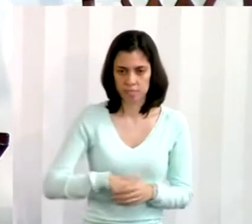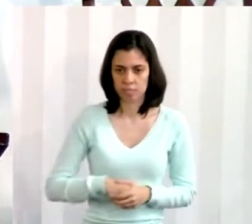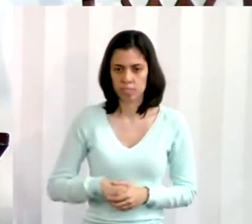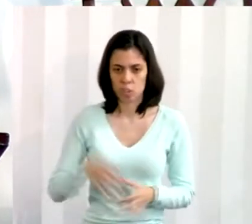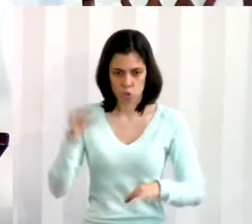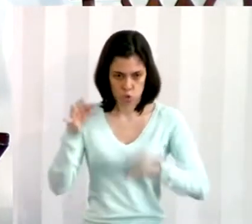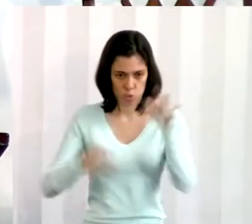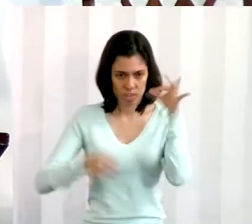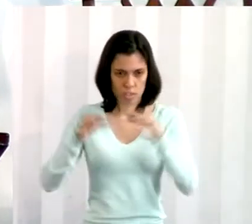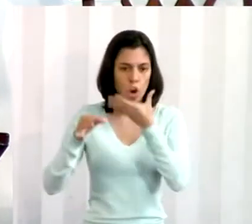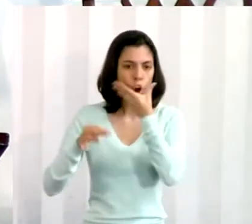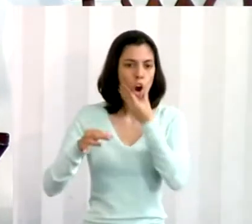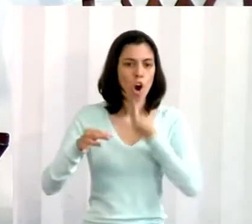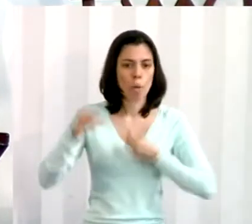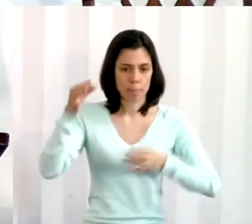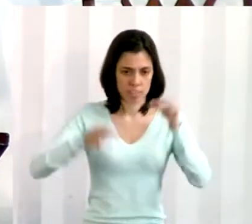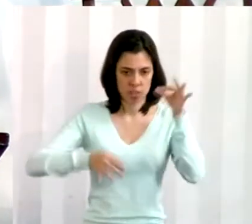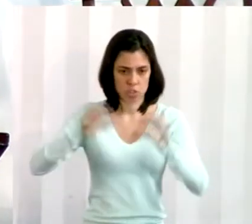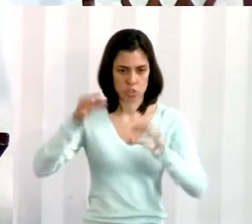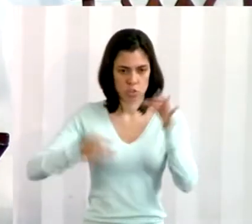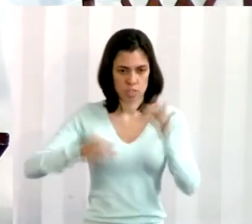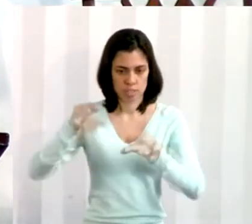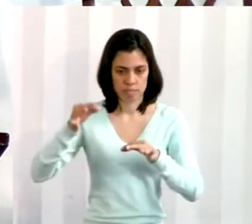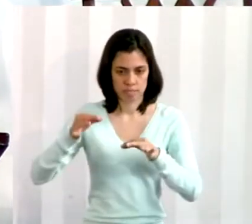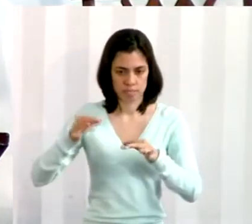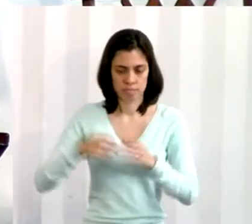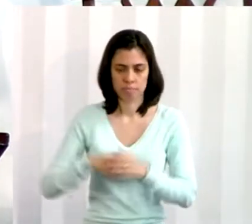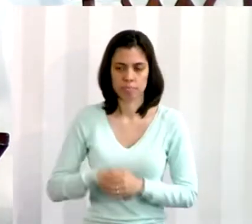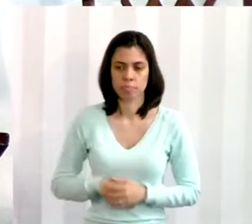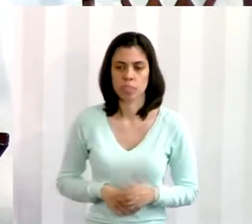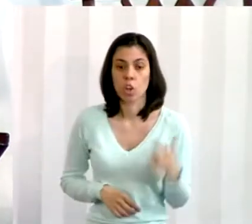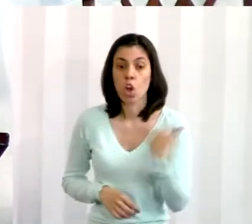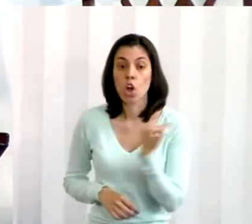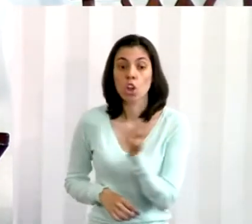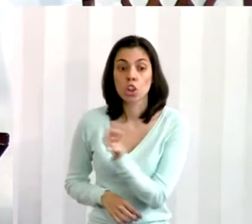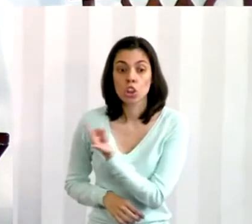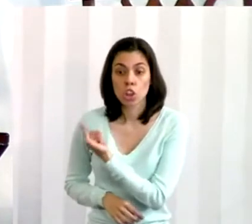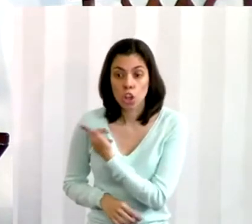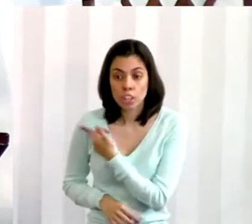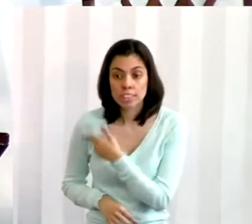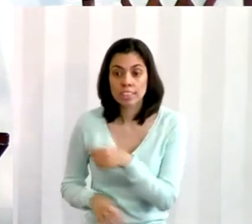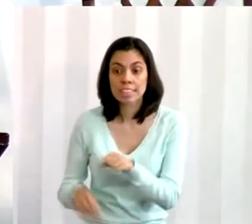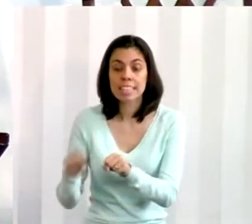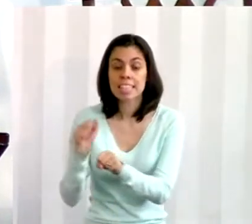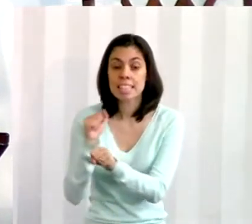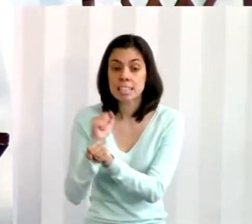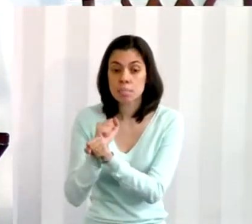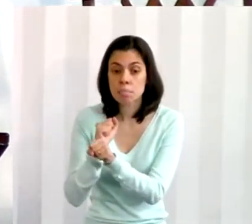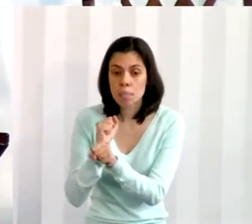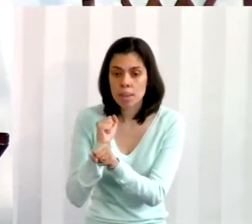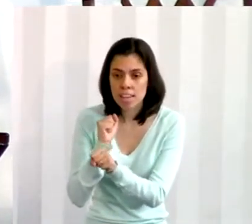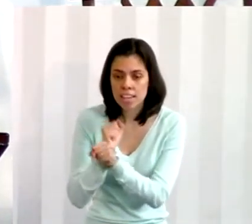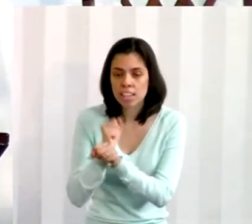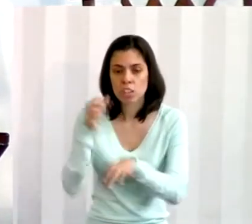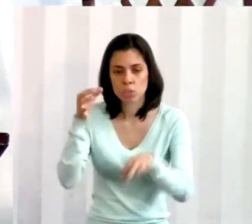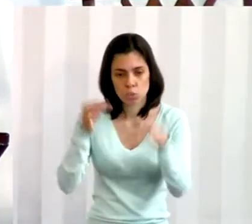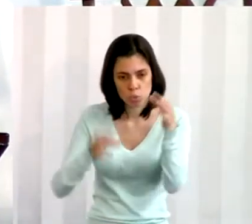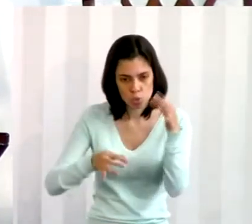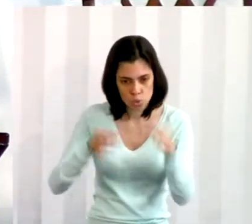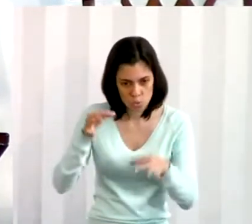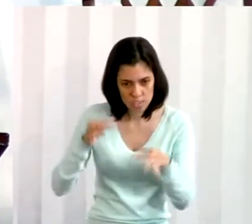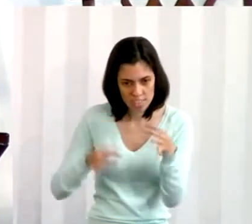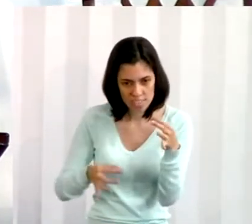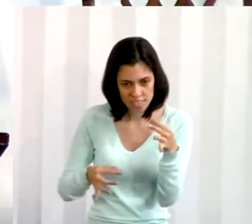o juiz. Nós não precisamos temer o juízo dele, porque nós somos justificados por